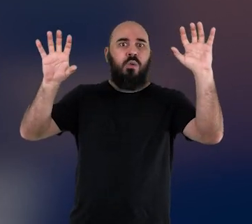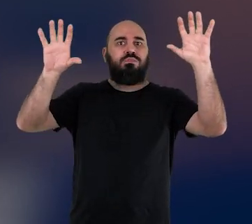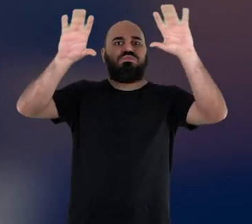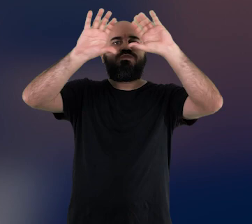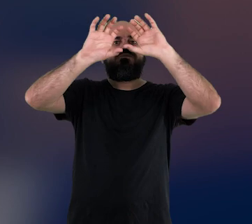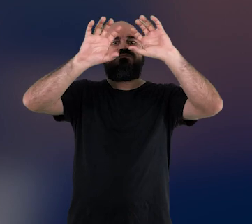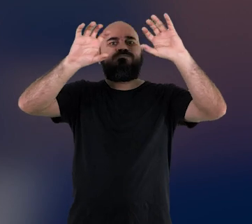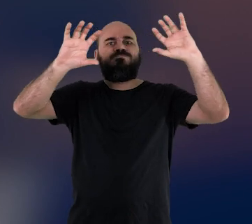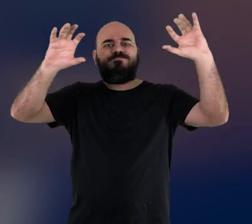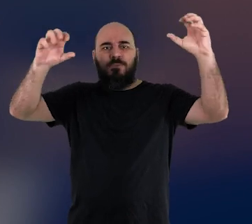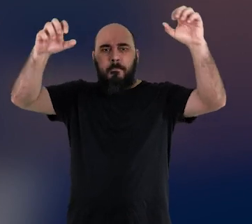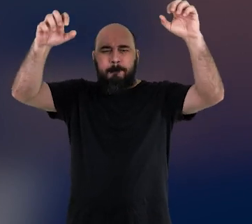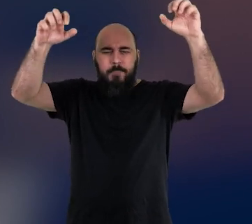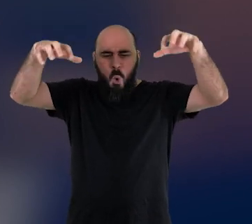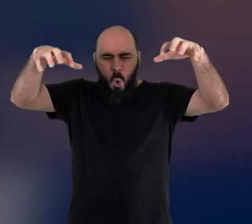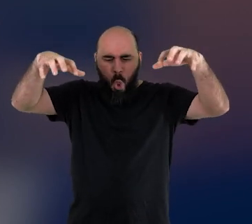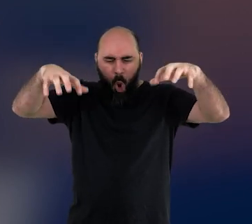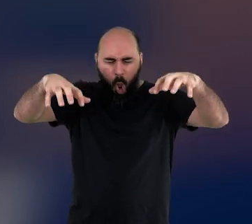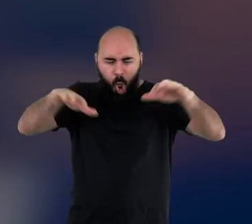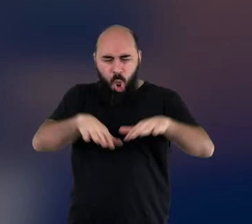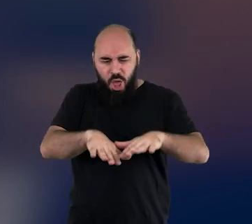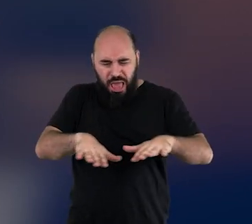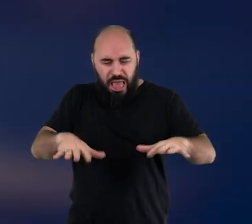terra produziu os seus frutos.